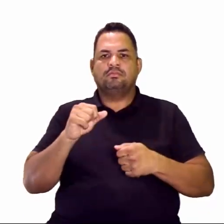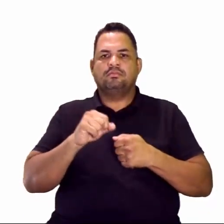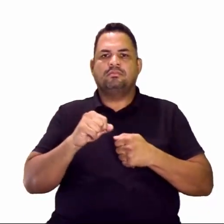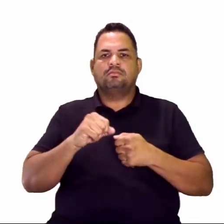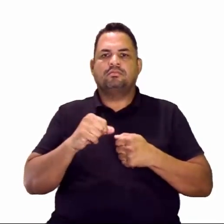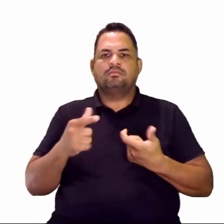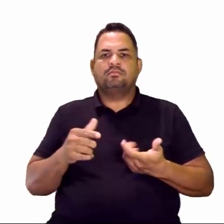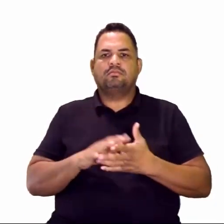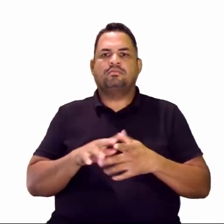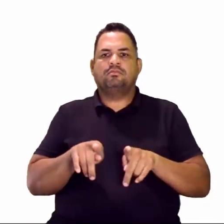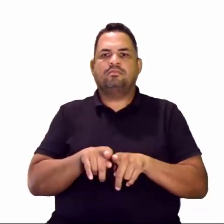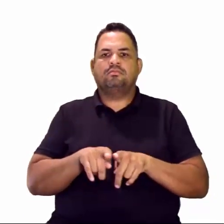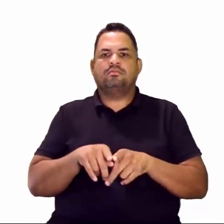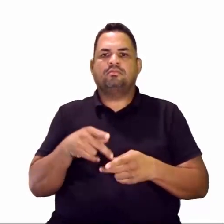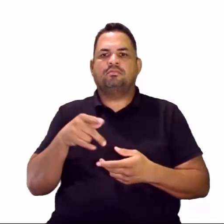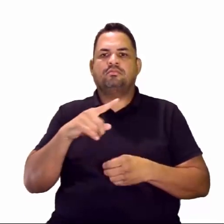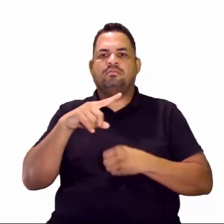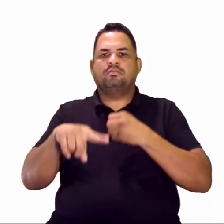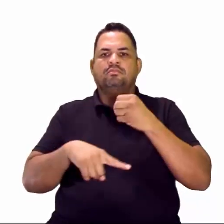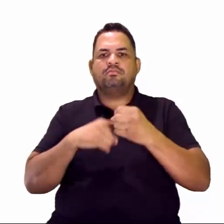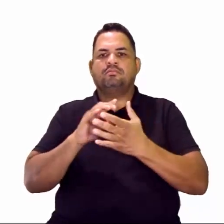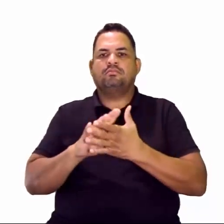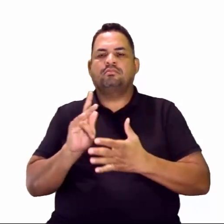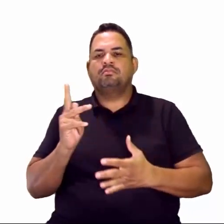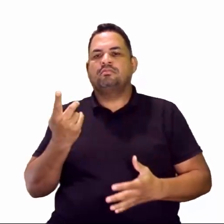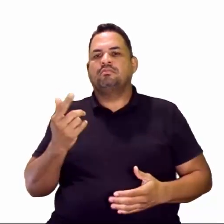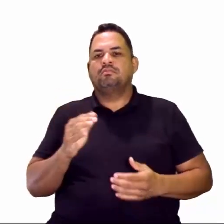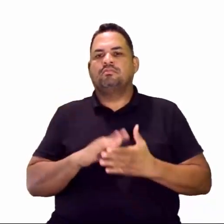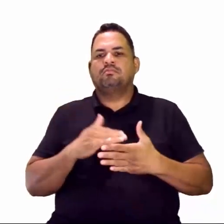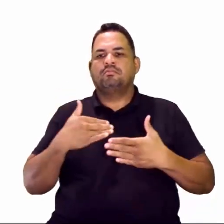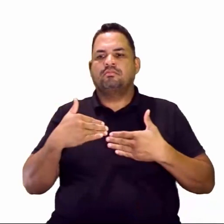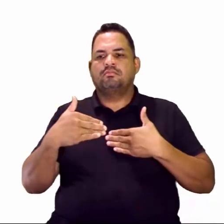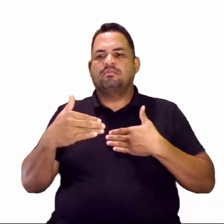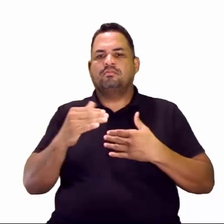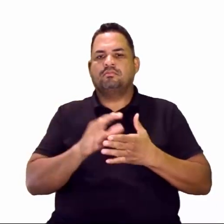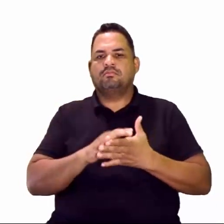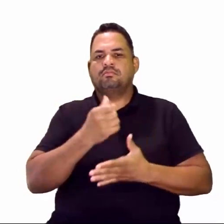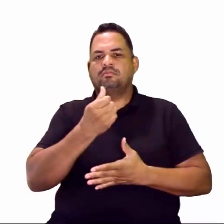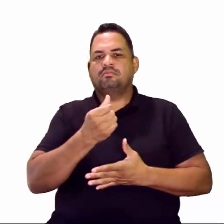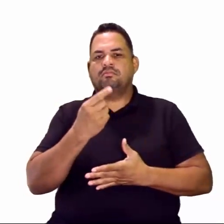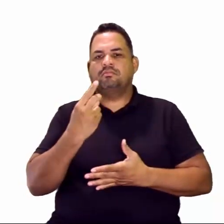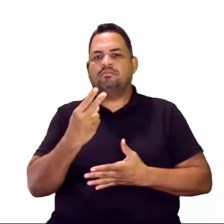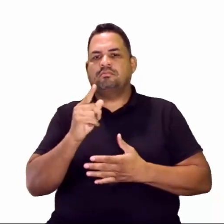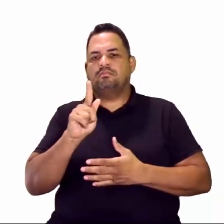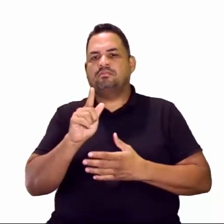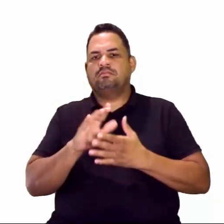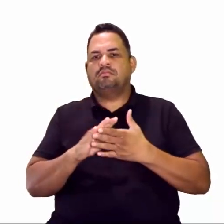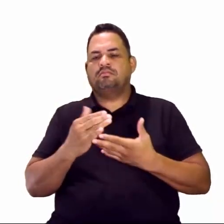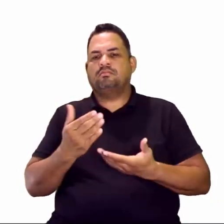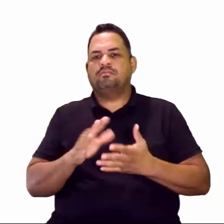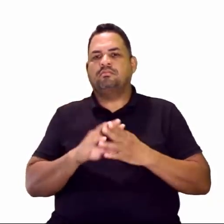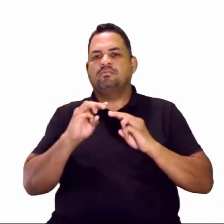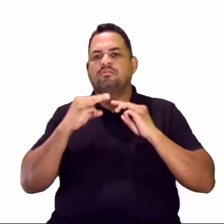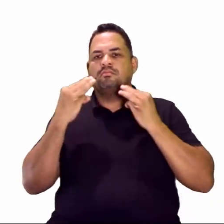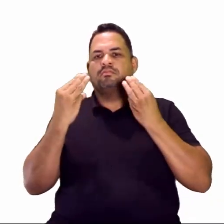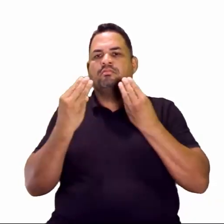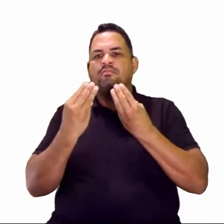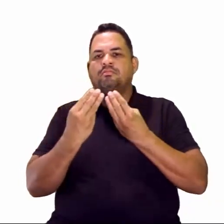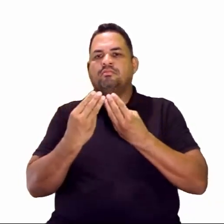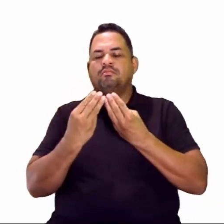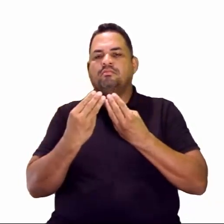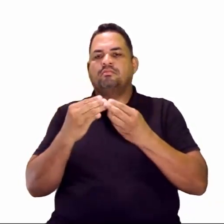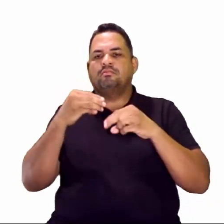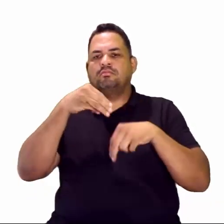fizemos isso também para o átomo de hidrogênio, partindo de 62 gramas, que é a massa